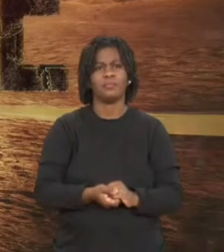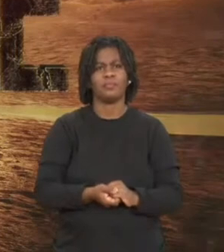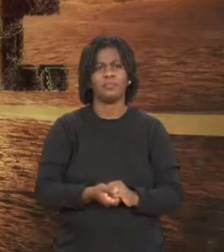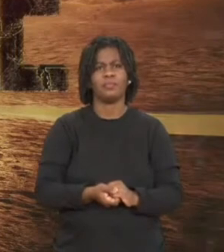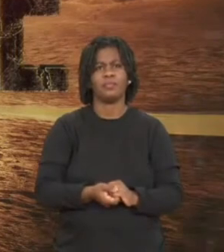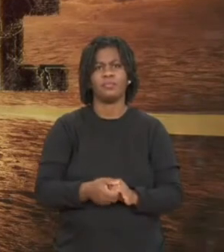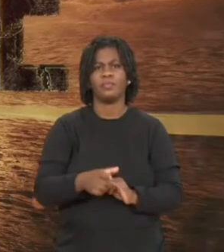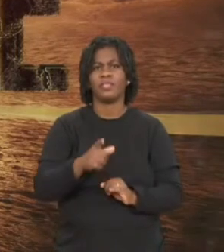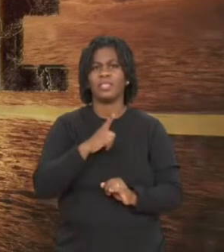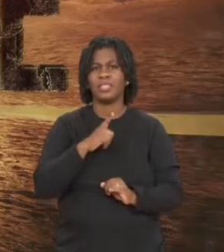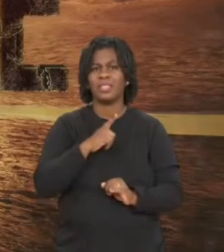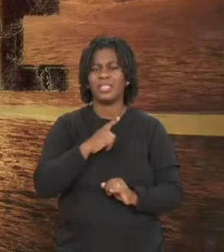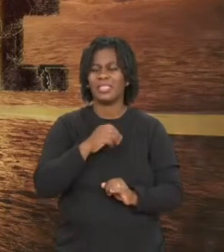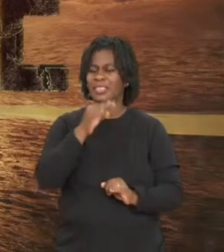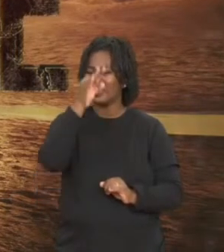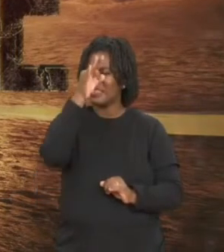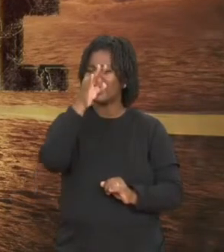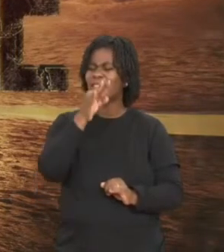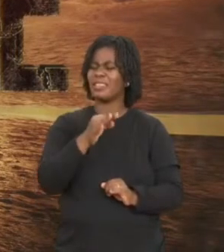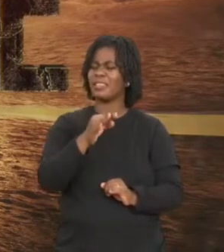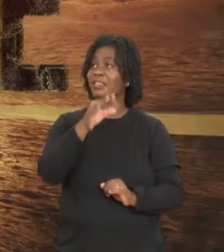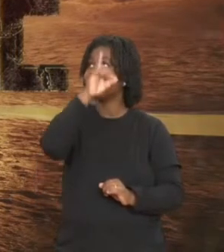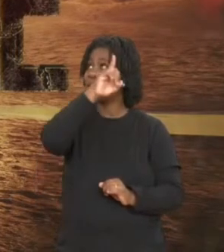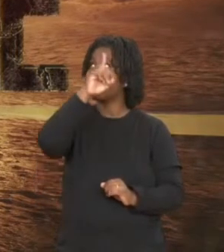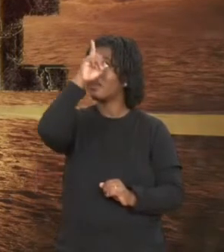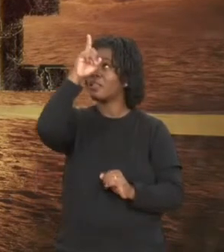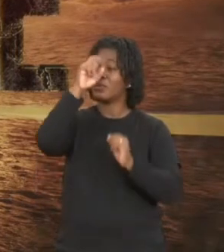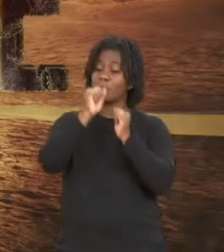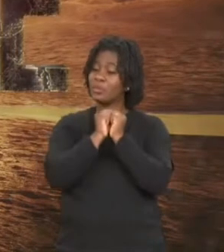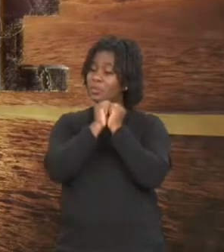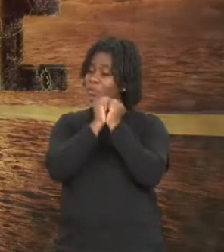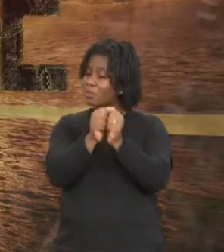Tenha convicção de que Deus é contigo.